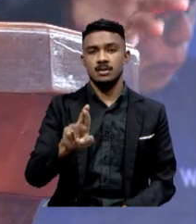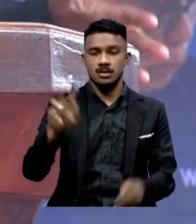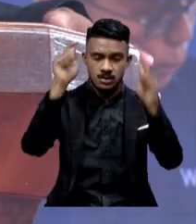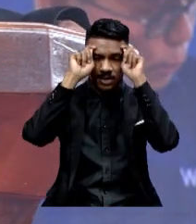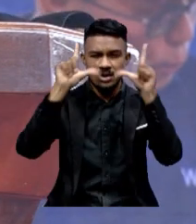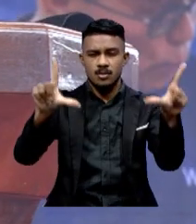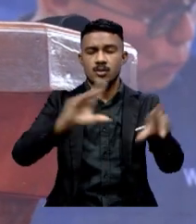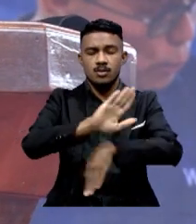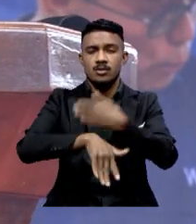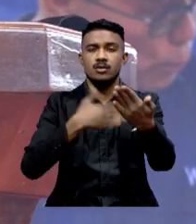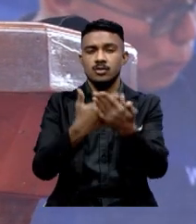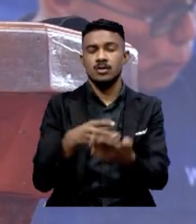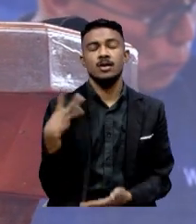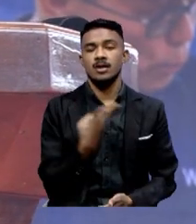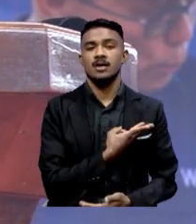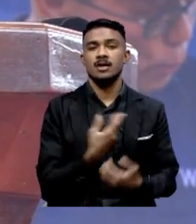Timor-Larantoma, que tem